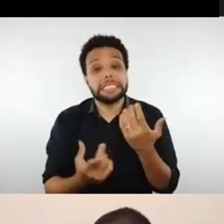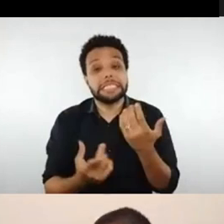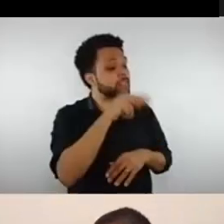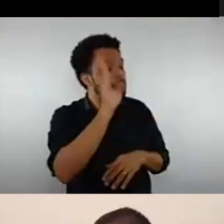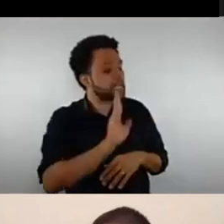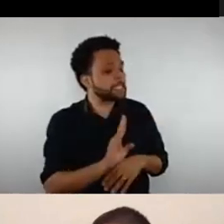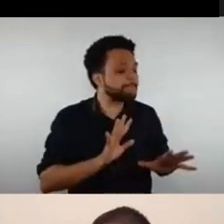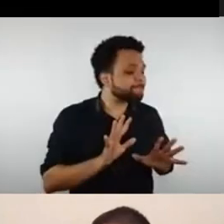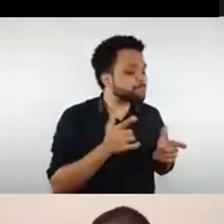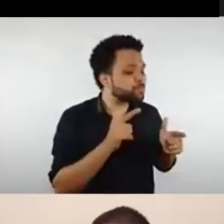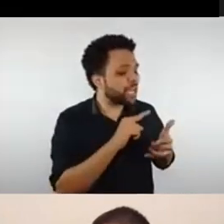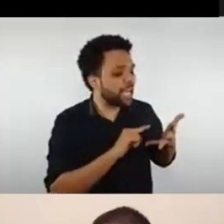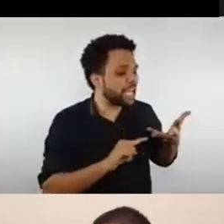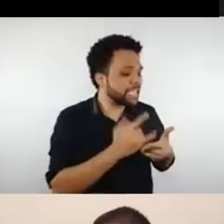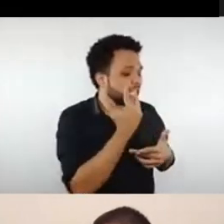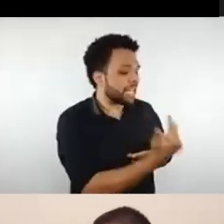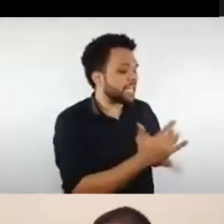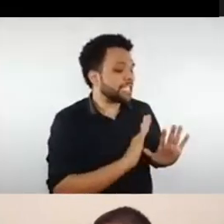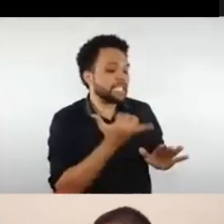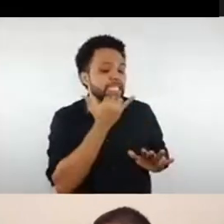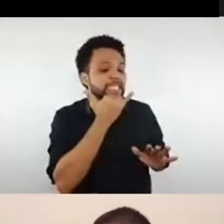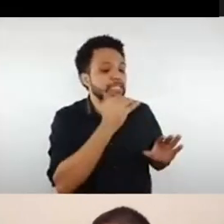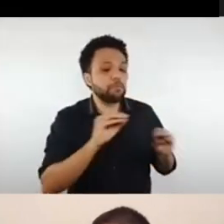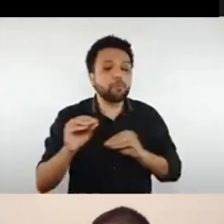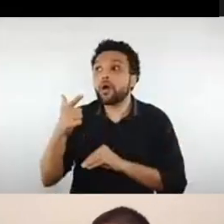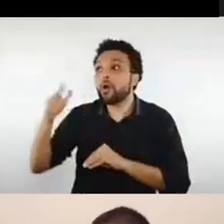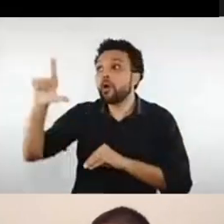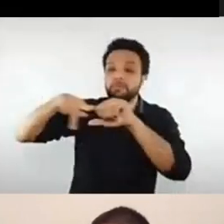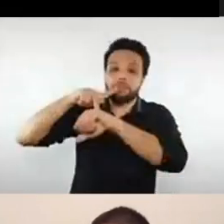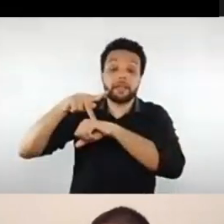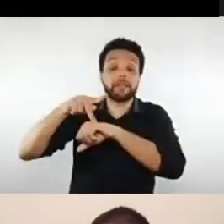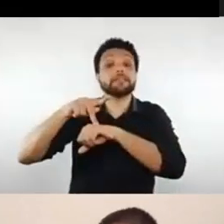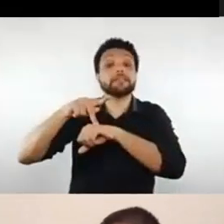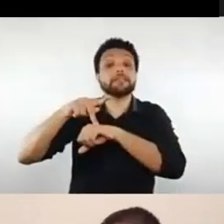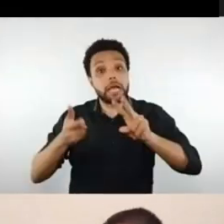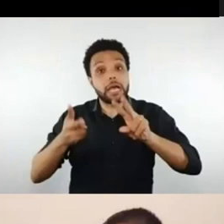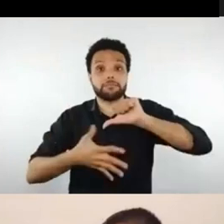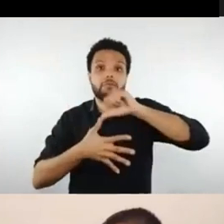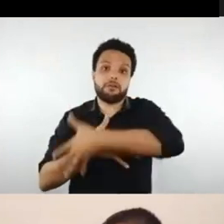ele vai para outro lugar. Tem lugares muito mais tranquilos para ele fazer filmes latinos do que o Brasil.